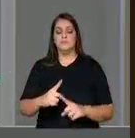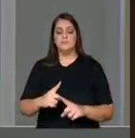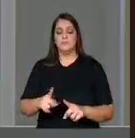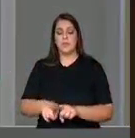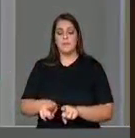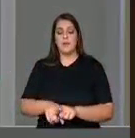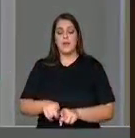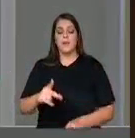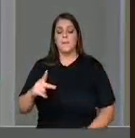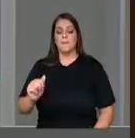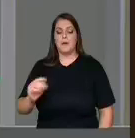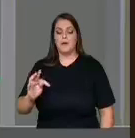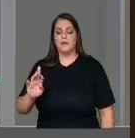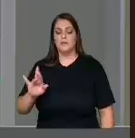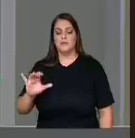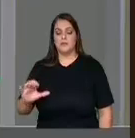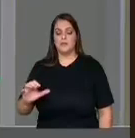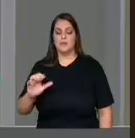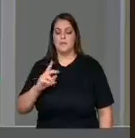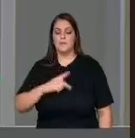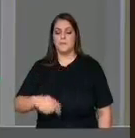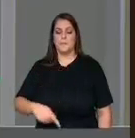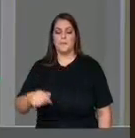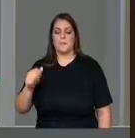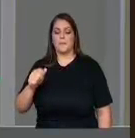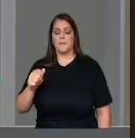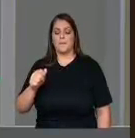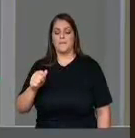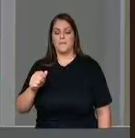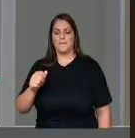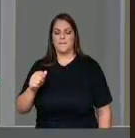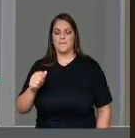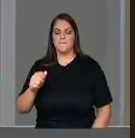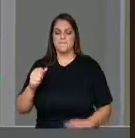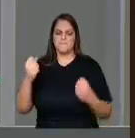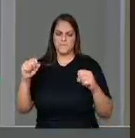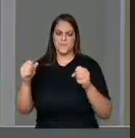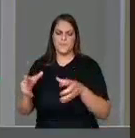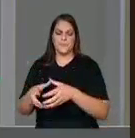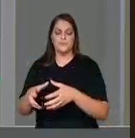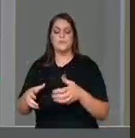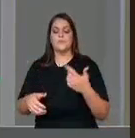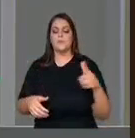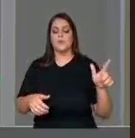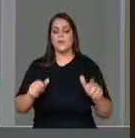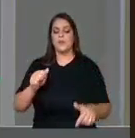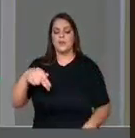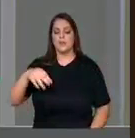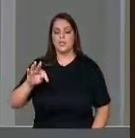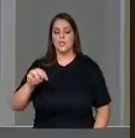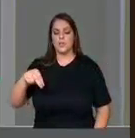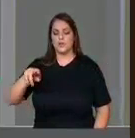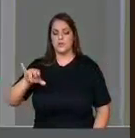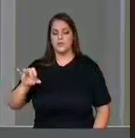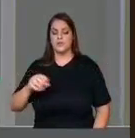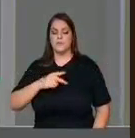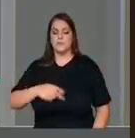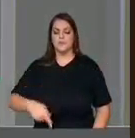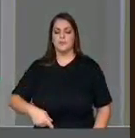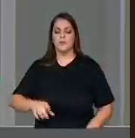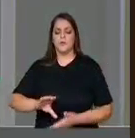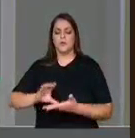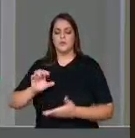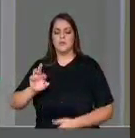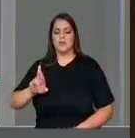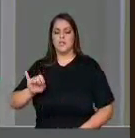Patrick Novaes, presidente do Conselho Regional de Educação Física, o senhor Antônio Eduardo Branco, presidente do Conselho